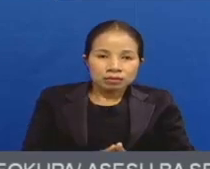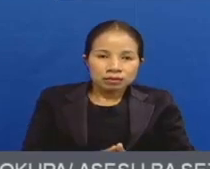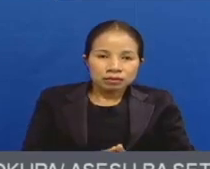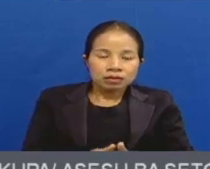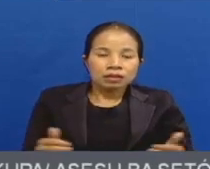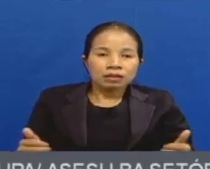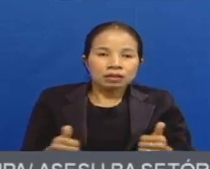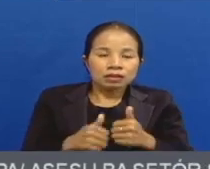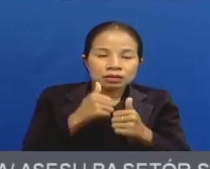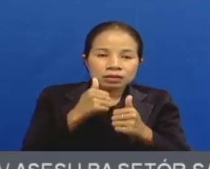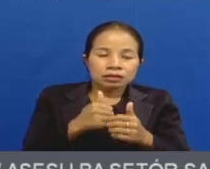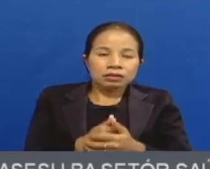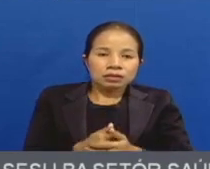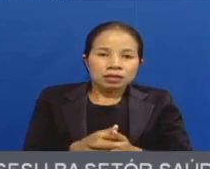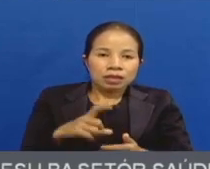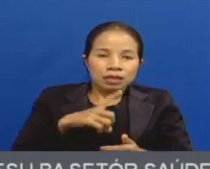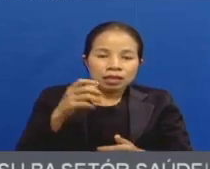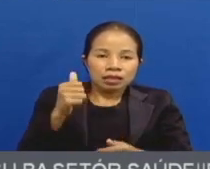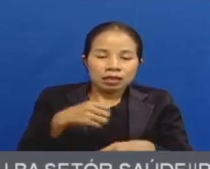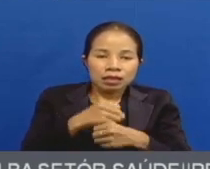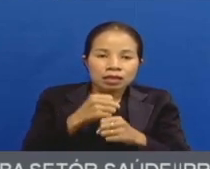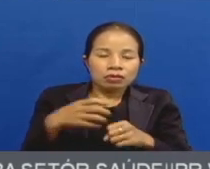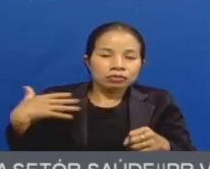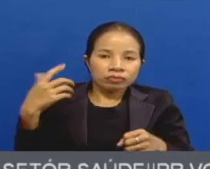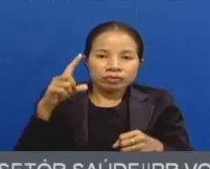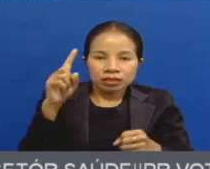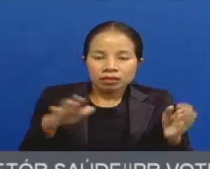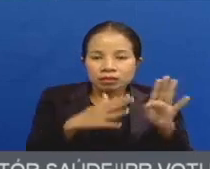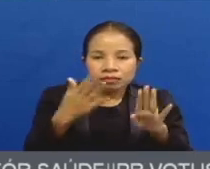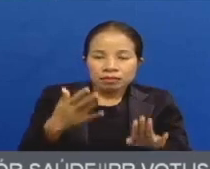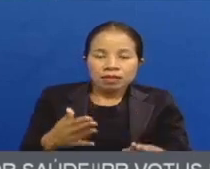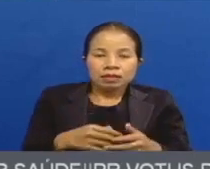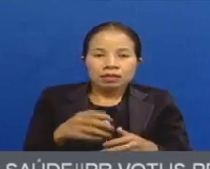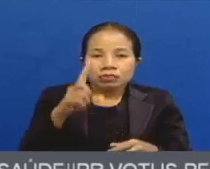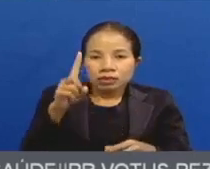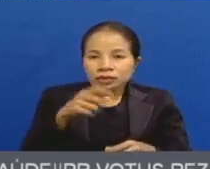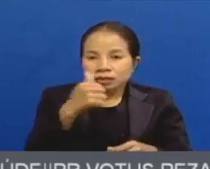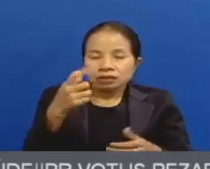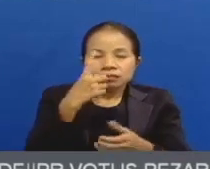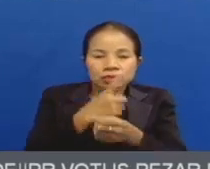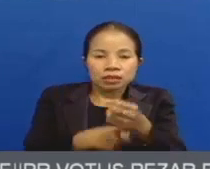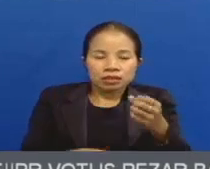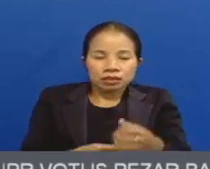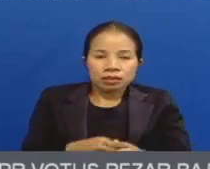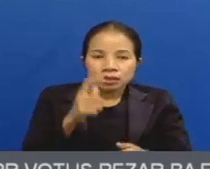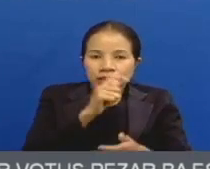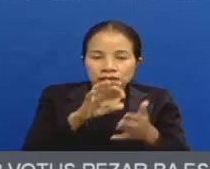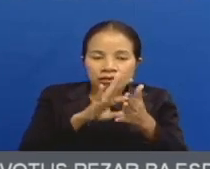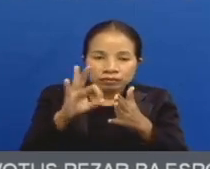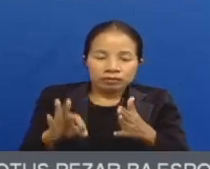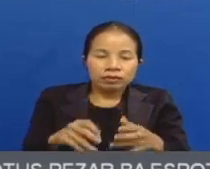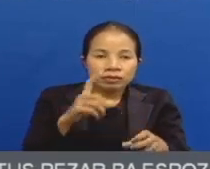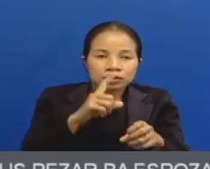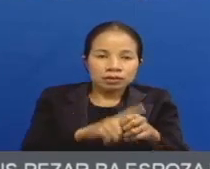Acidente de tráfego e a la leia resulta jovem ida la convida no ida selo canectodan. Terça-feira, né?